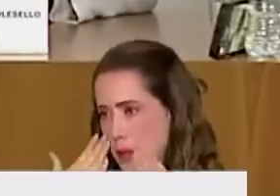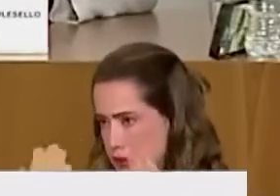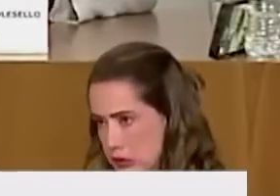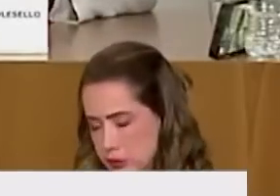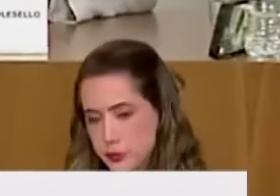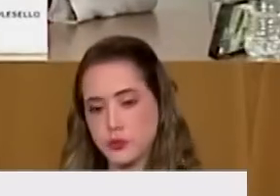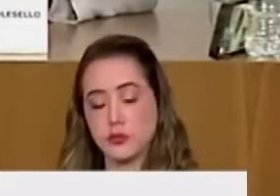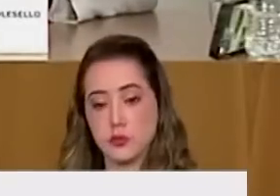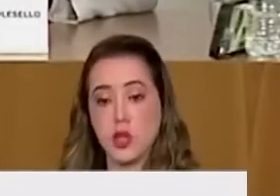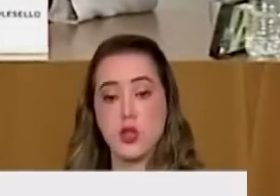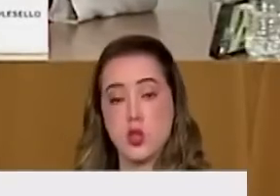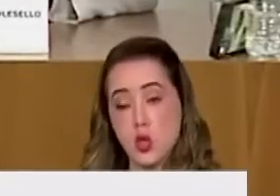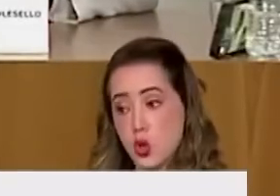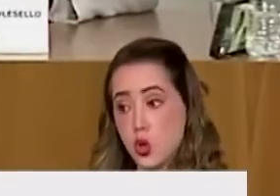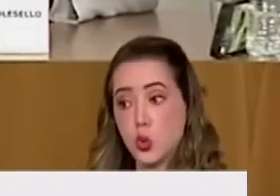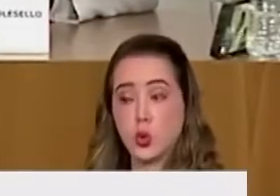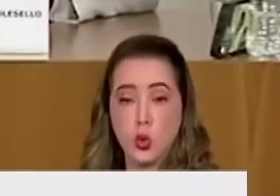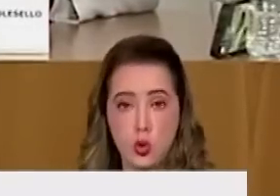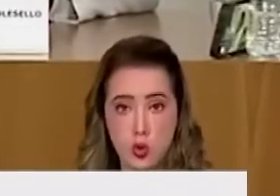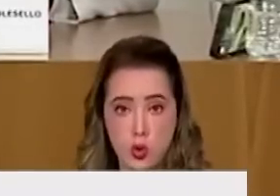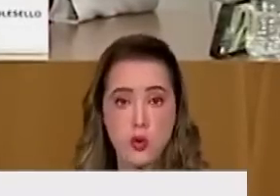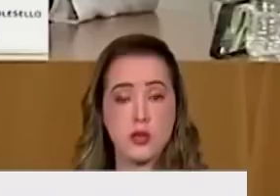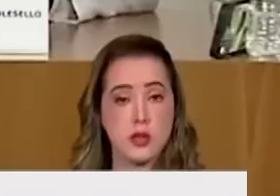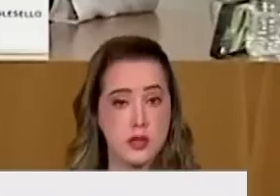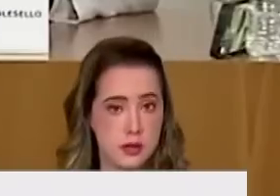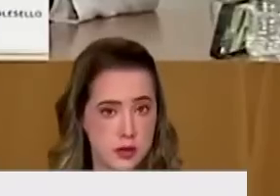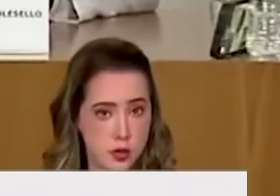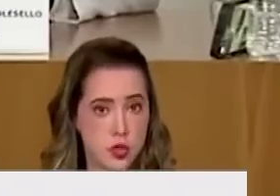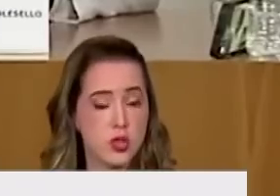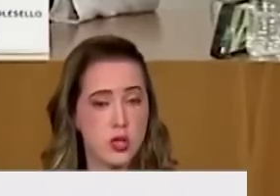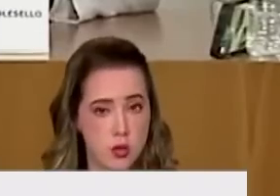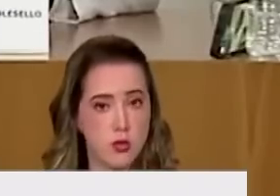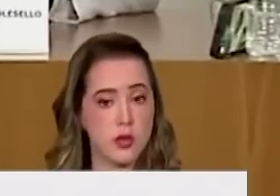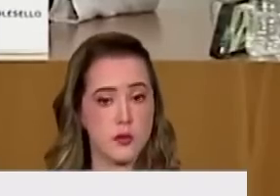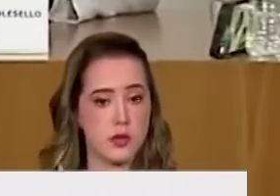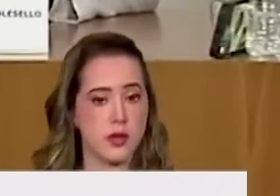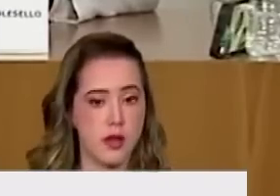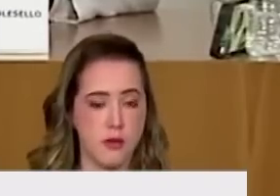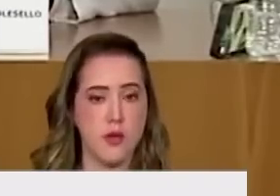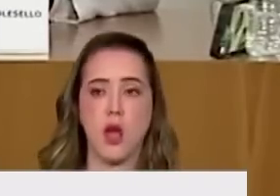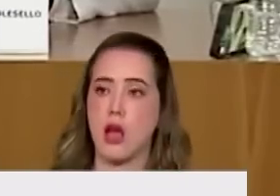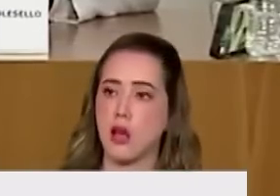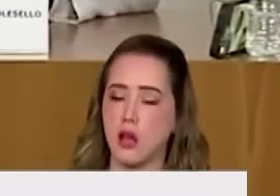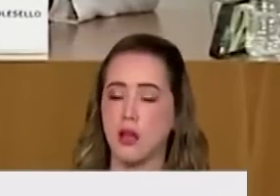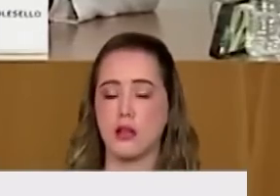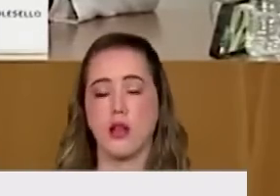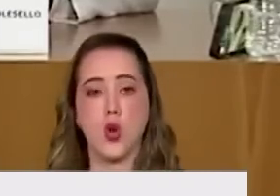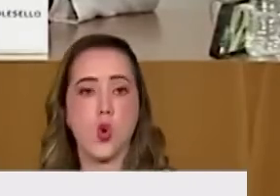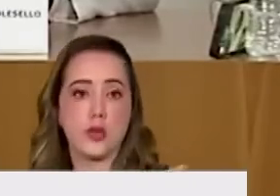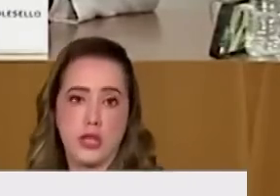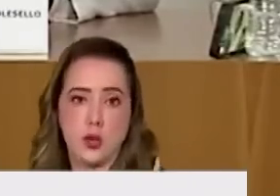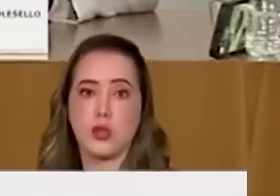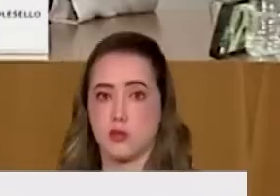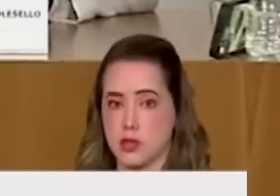Polezello foi o cirurgião responsável. A doutora Ana, você já conhece, Ana Helena, a médica responsável, coordenadora da presidência. Então, foi